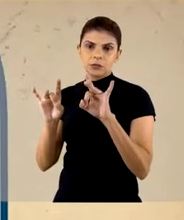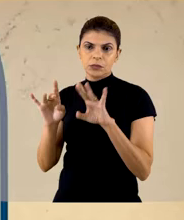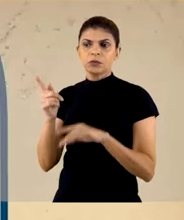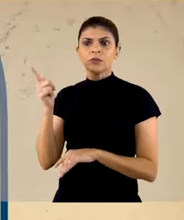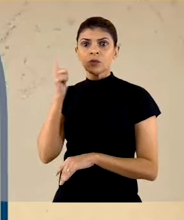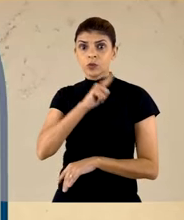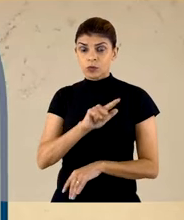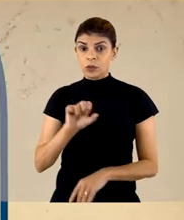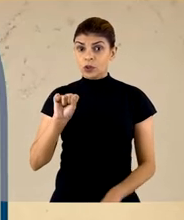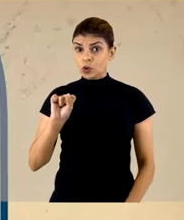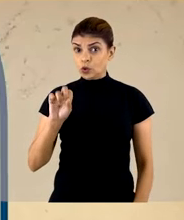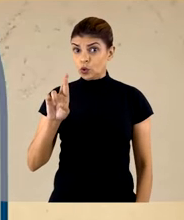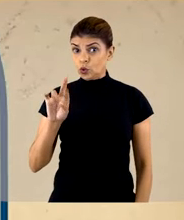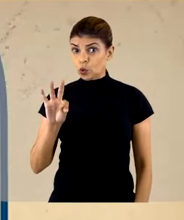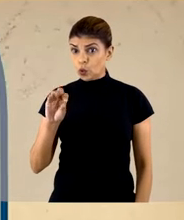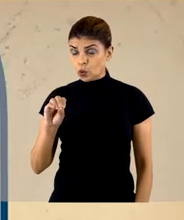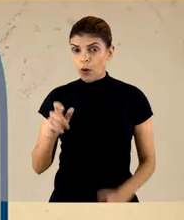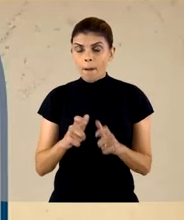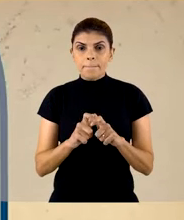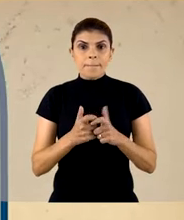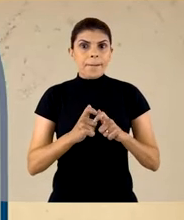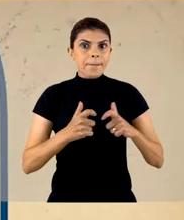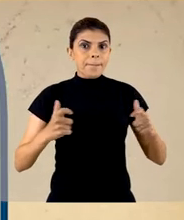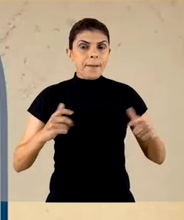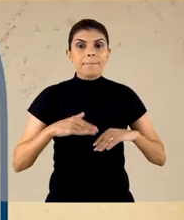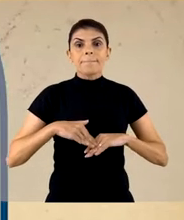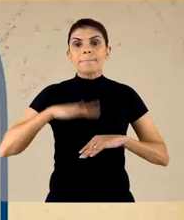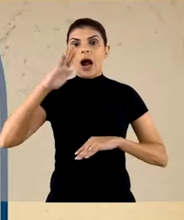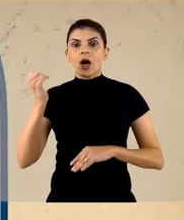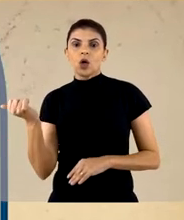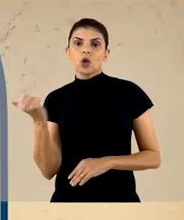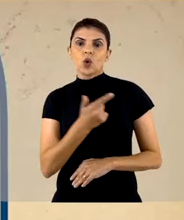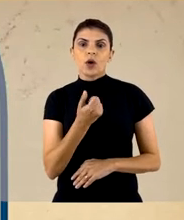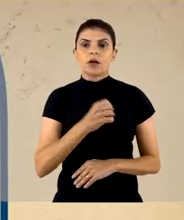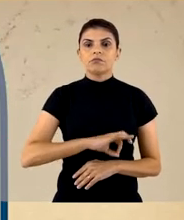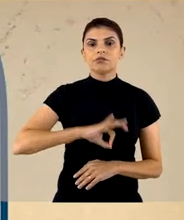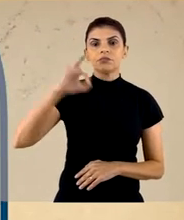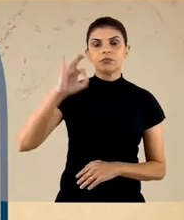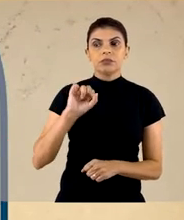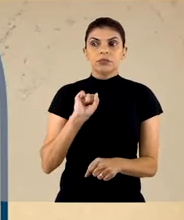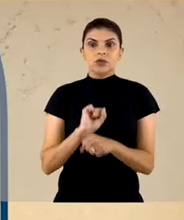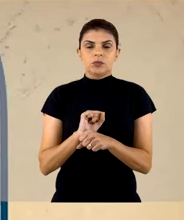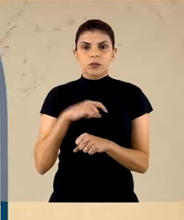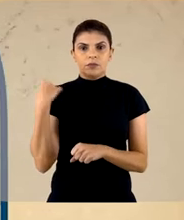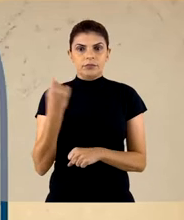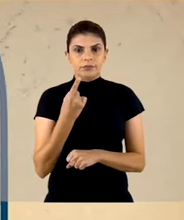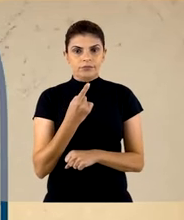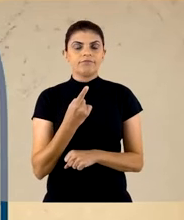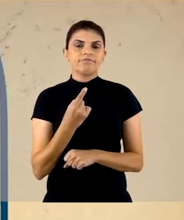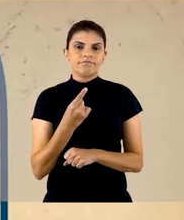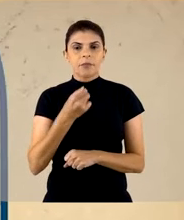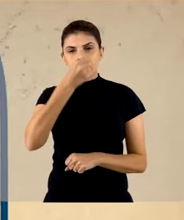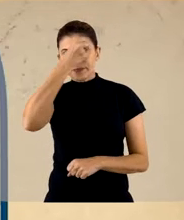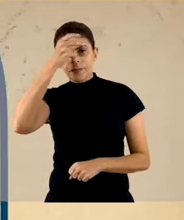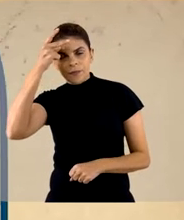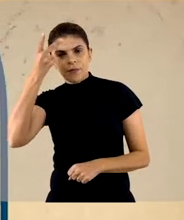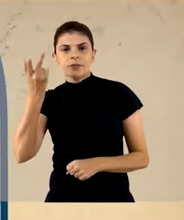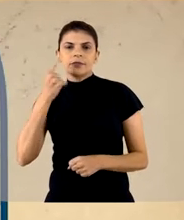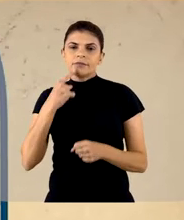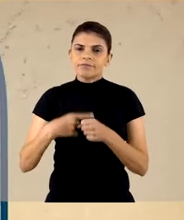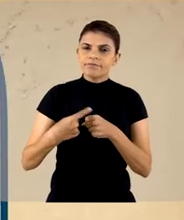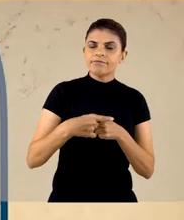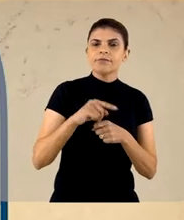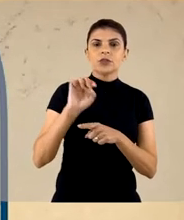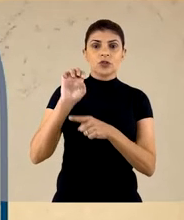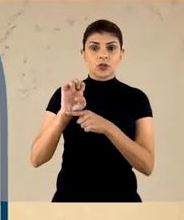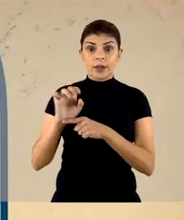ser considerado surto, o aumento de casos deve ser maior do que o esperado pelas autoridades. Em algumas cidades, a